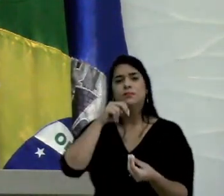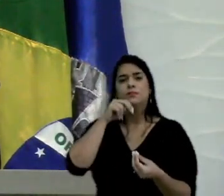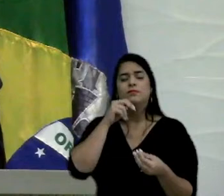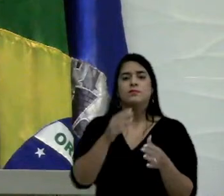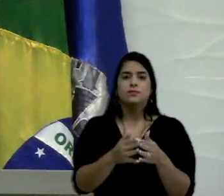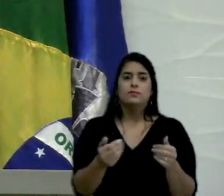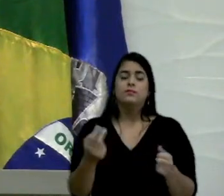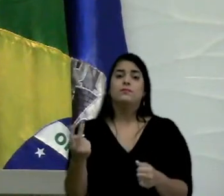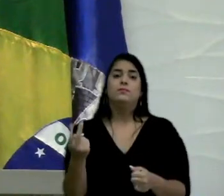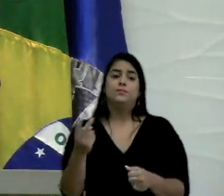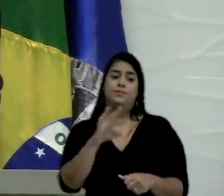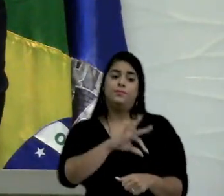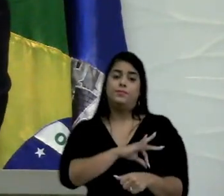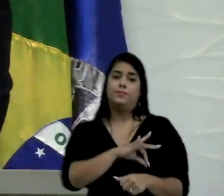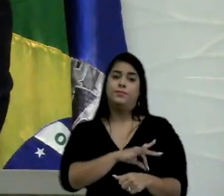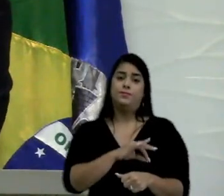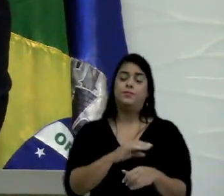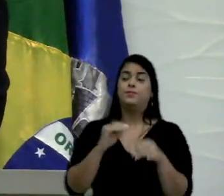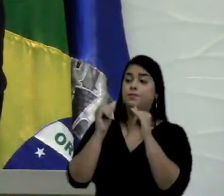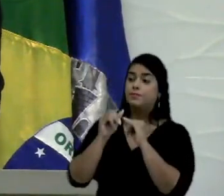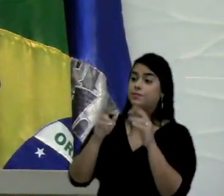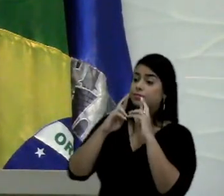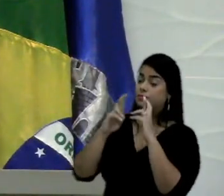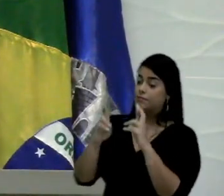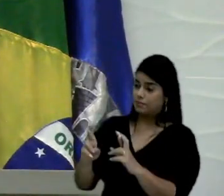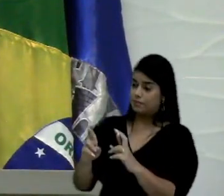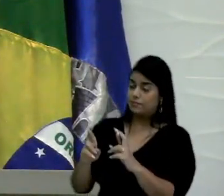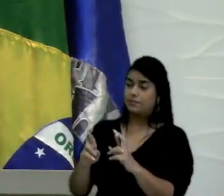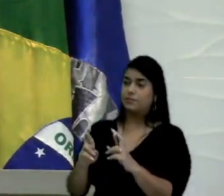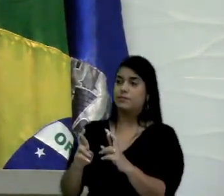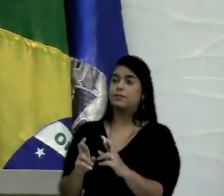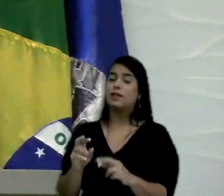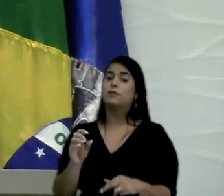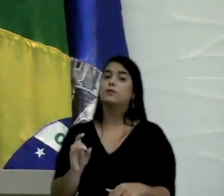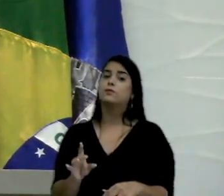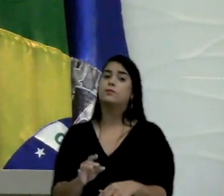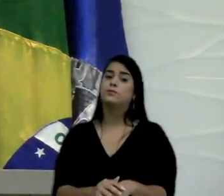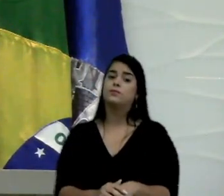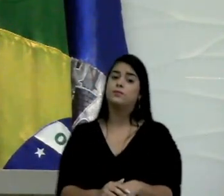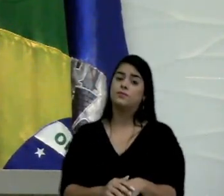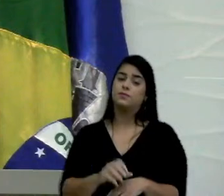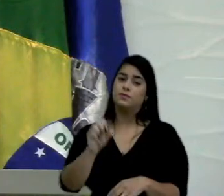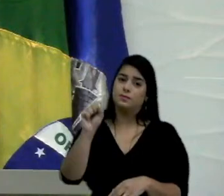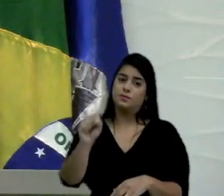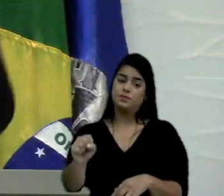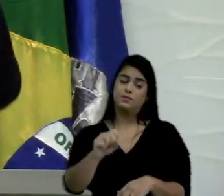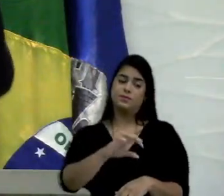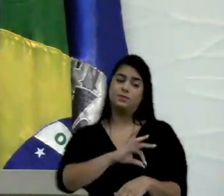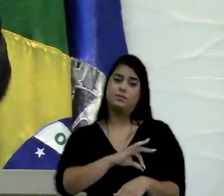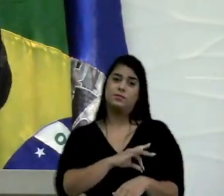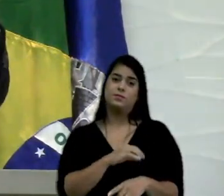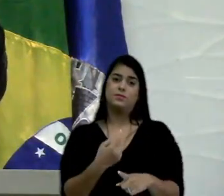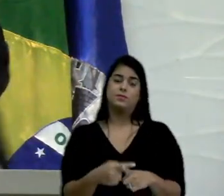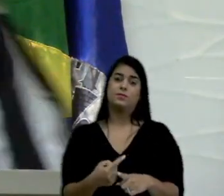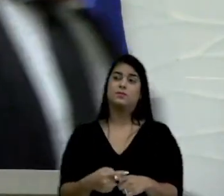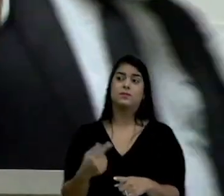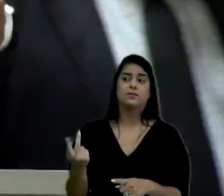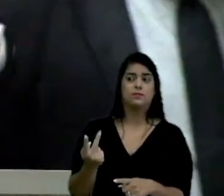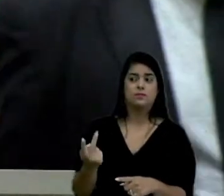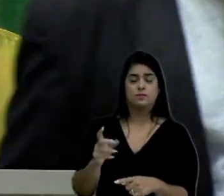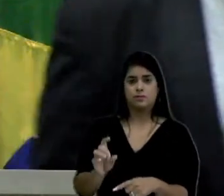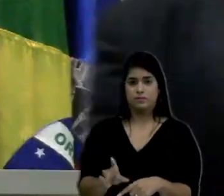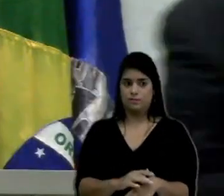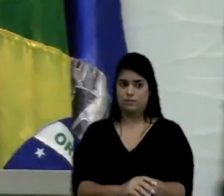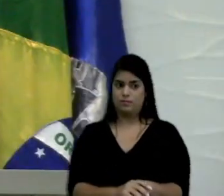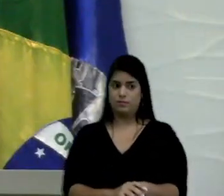policial e eles chegaram a alegar a você não foi que só podia se botasse oito policial porque quando coloca dois policial